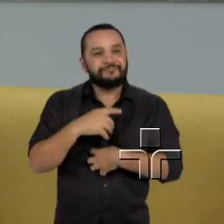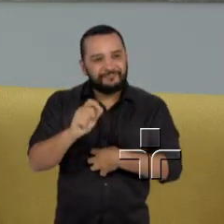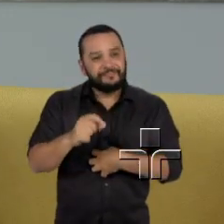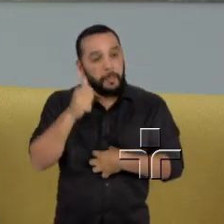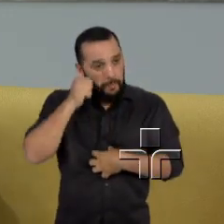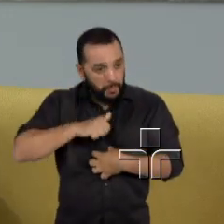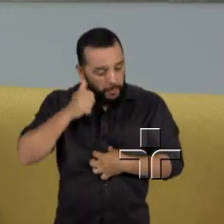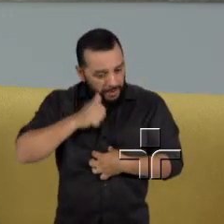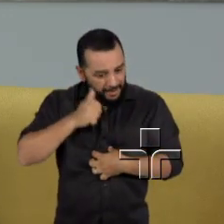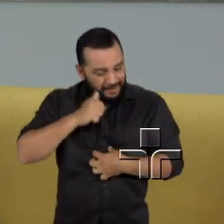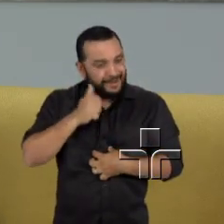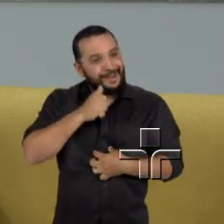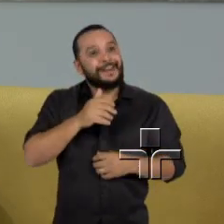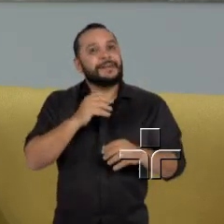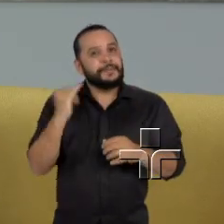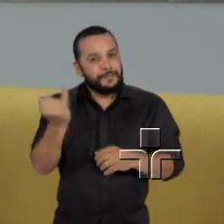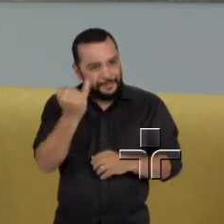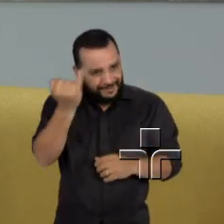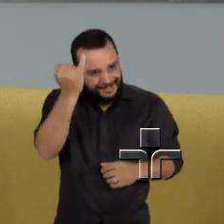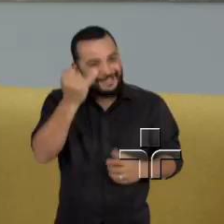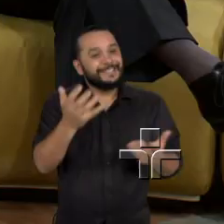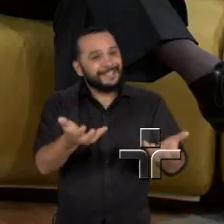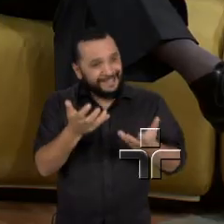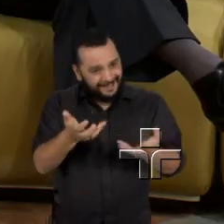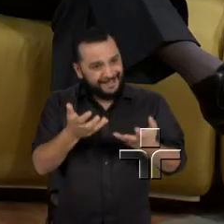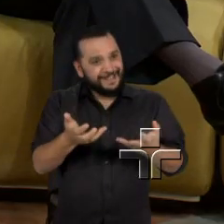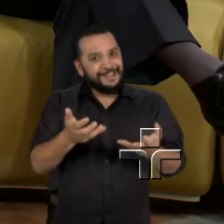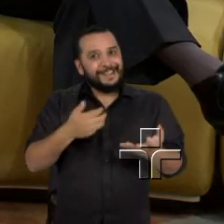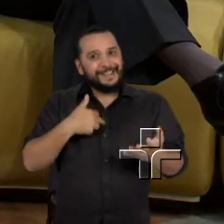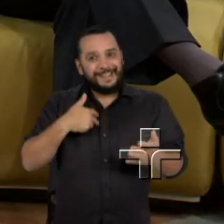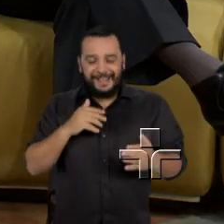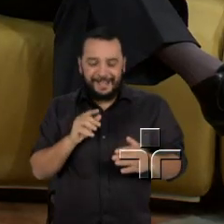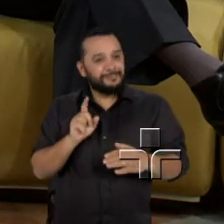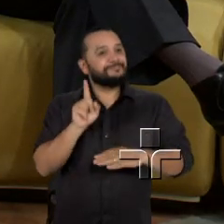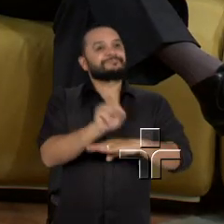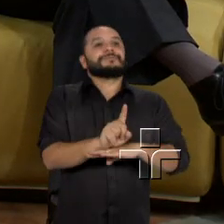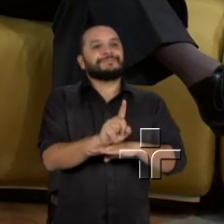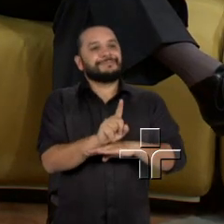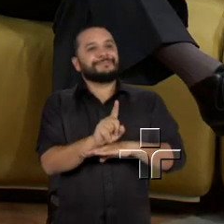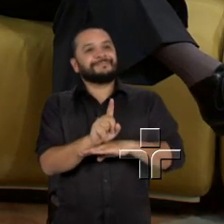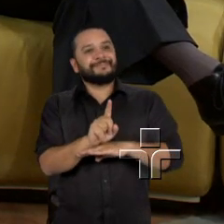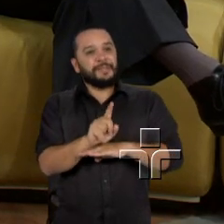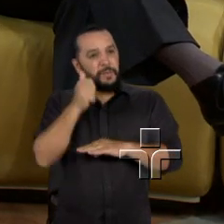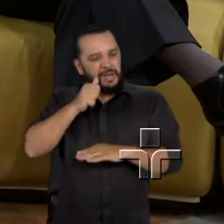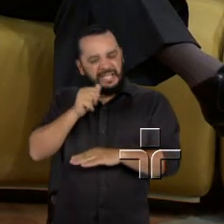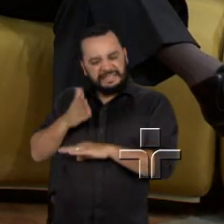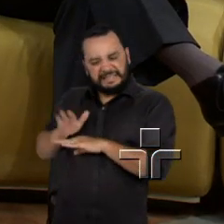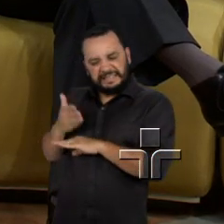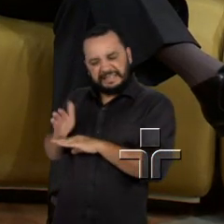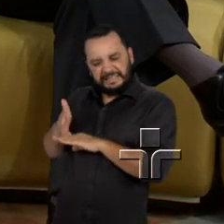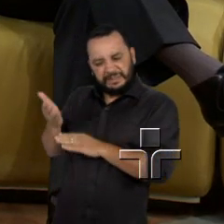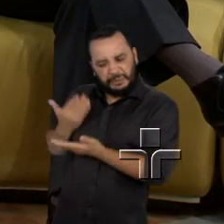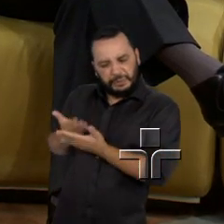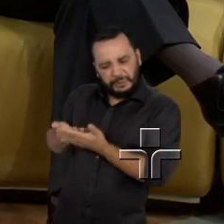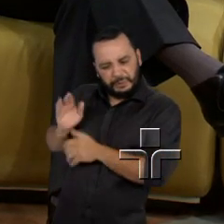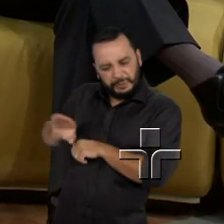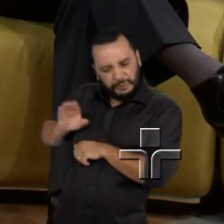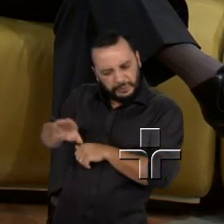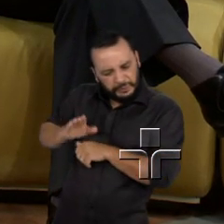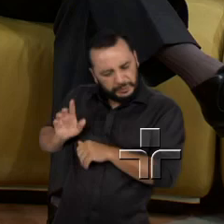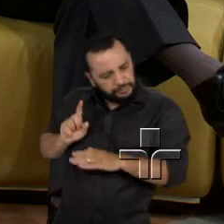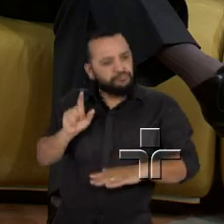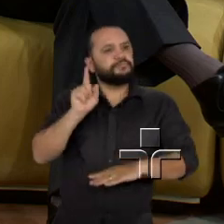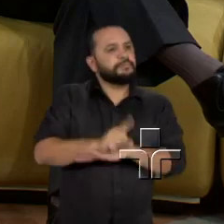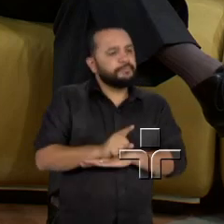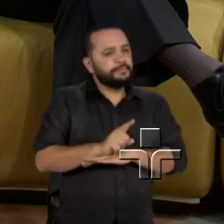as mulheres estão chegando e querem ocupar esses lugares e que as mulheres estão se preparando para isso. E nós estamos muito capacitadas e querendo ocupar